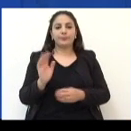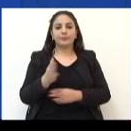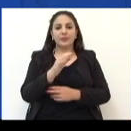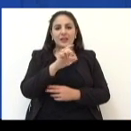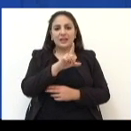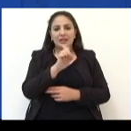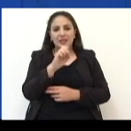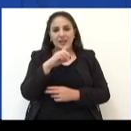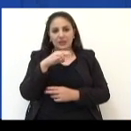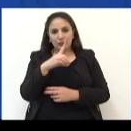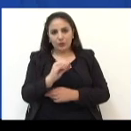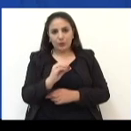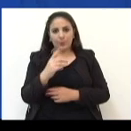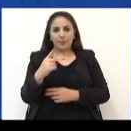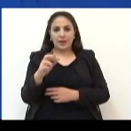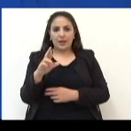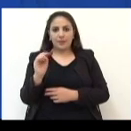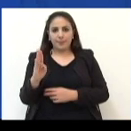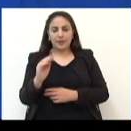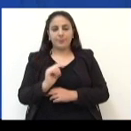do PRB,